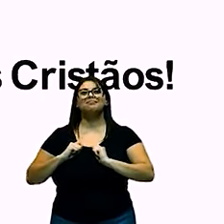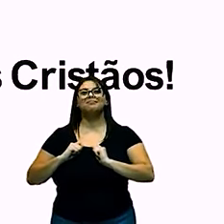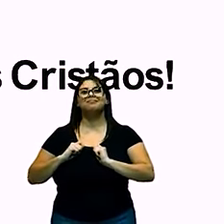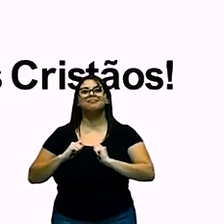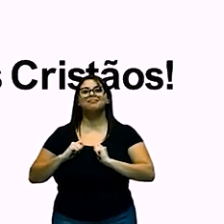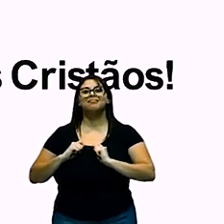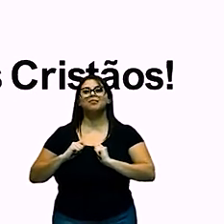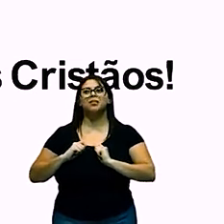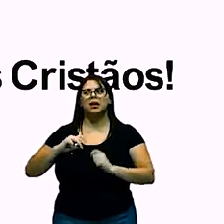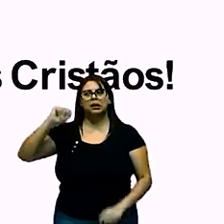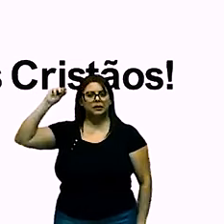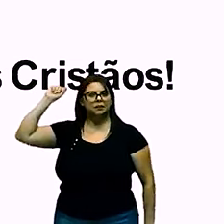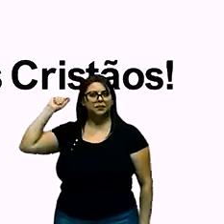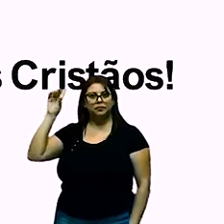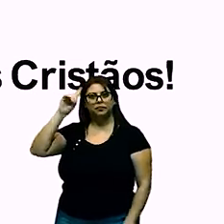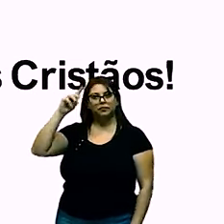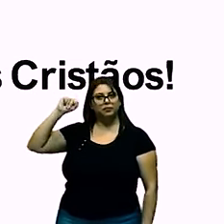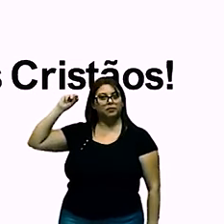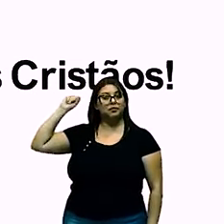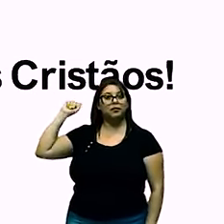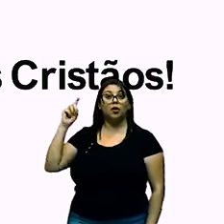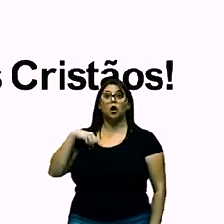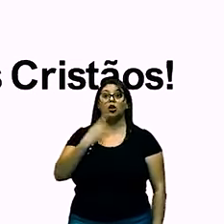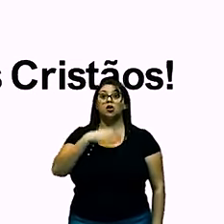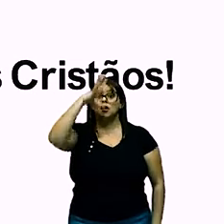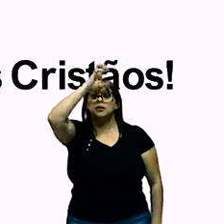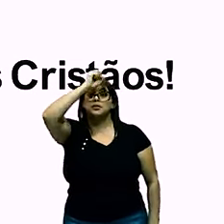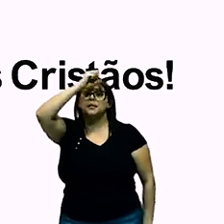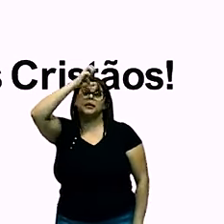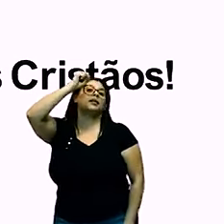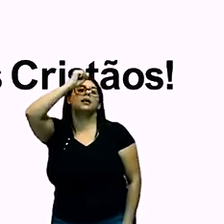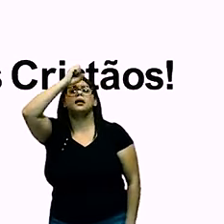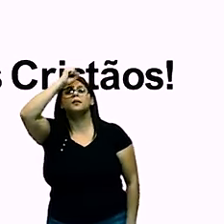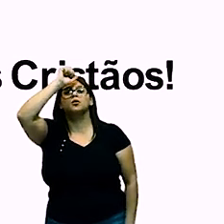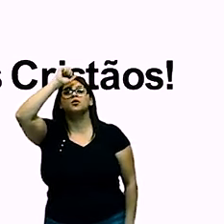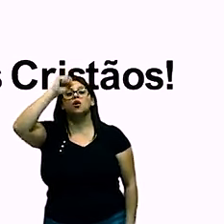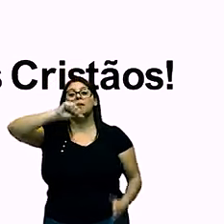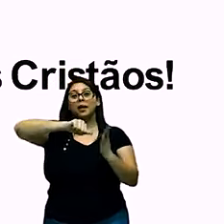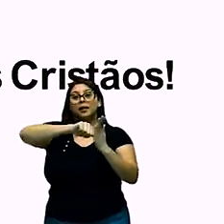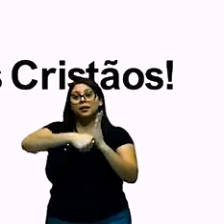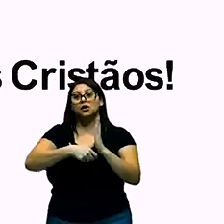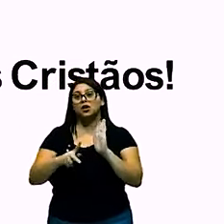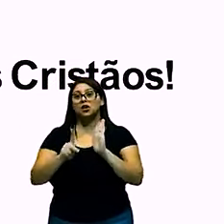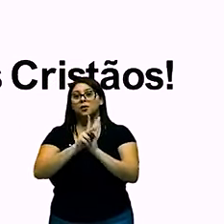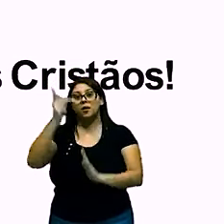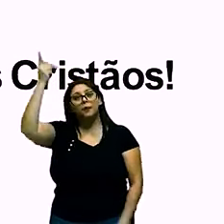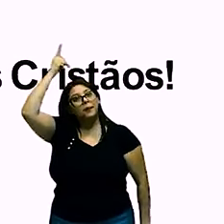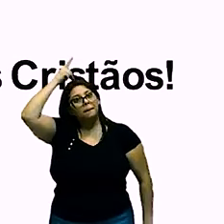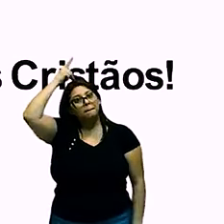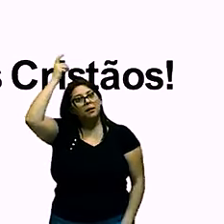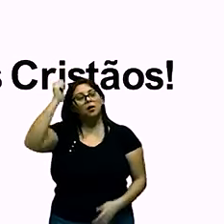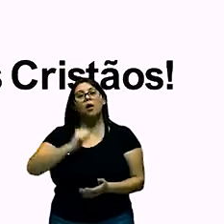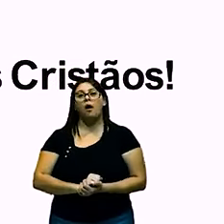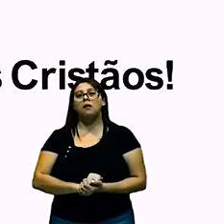seminário sobre a identidade pentecostal. E como eu disse, o Espírito Santo não saiu de Atos 2 e foi para a